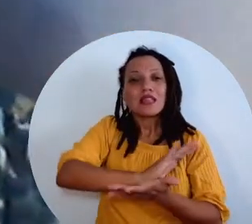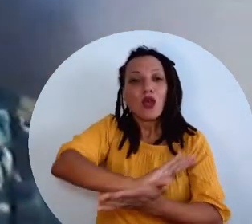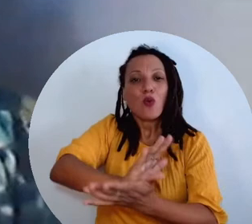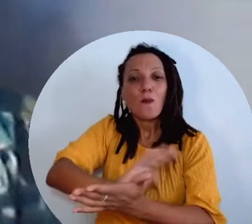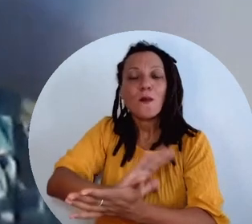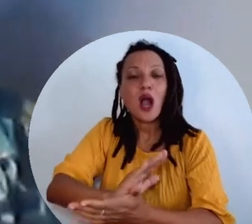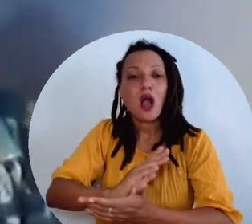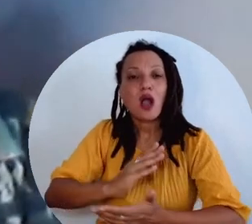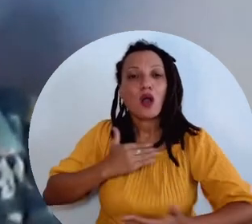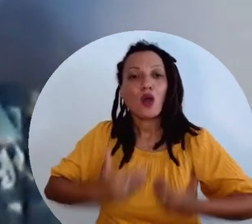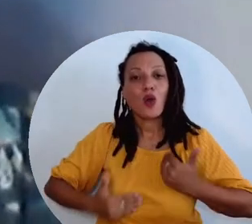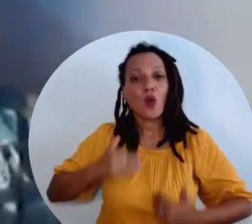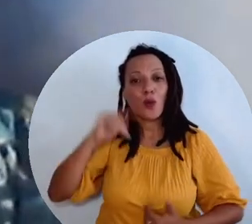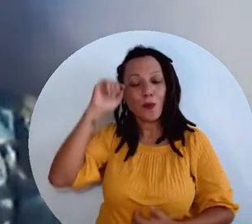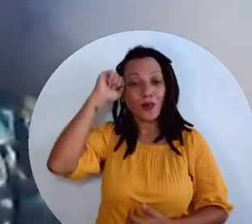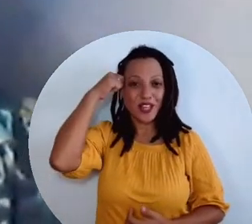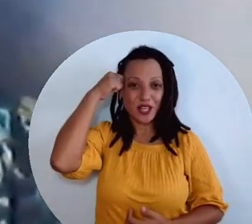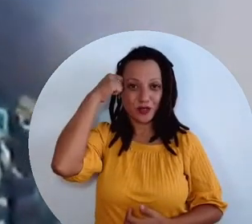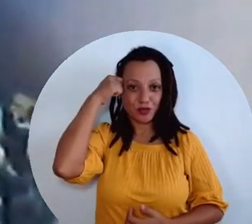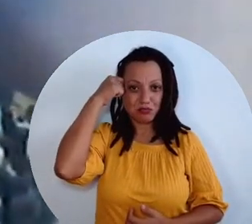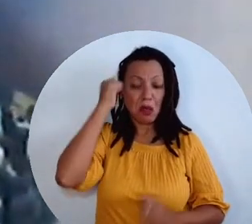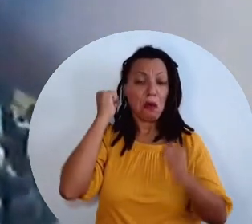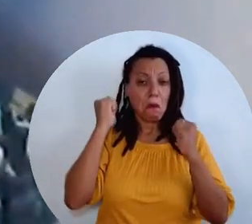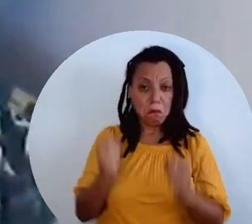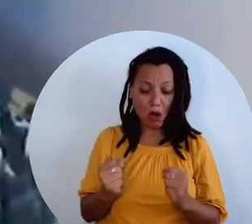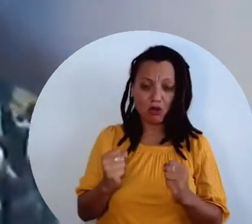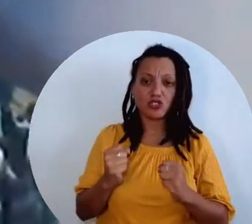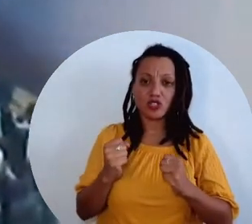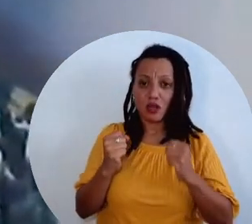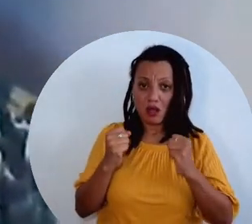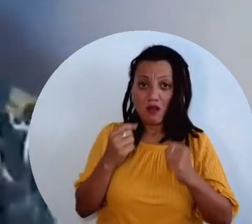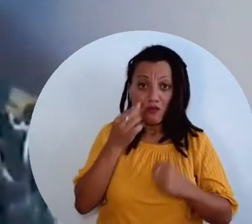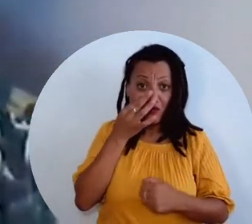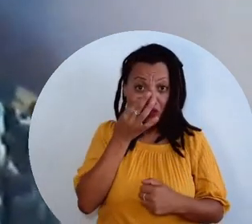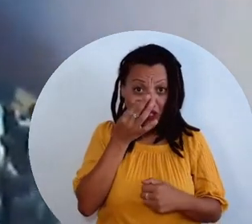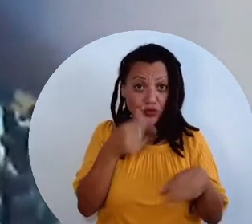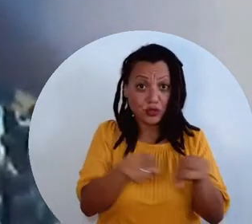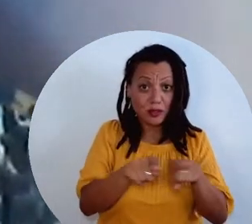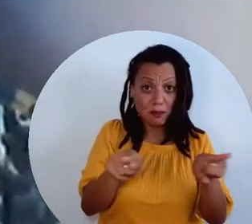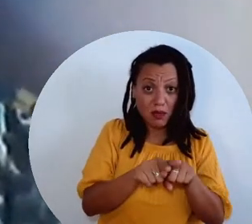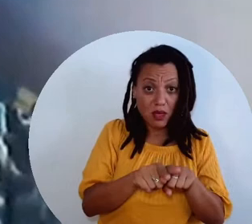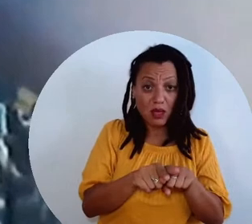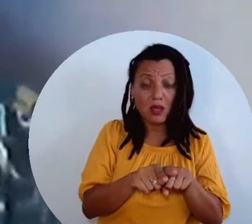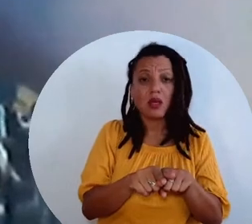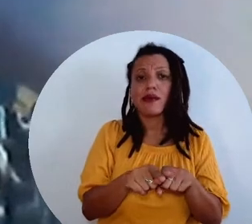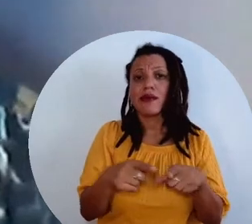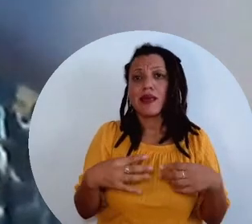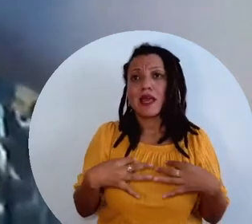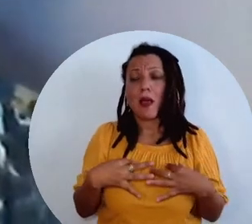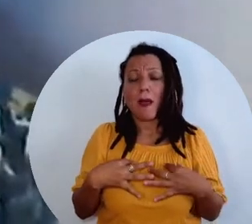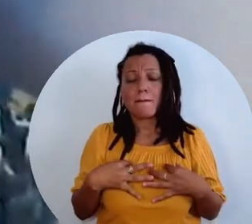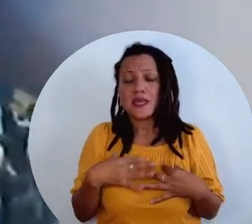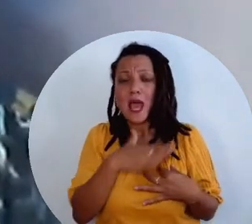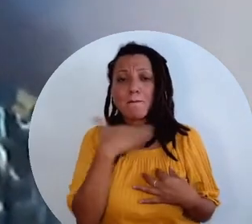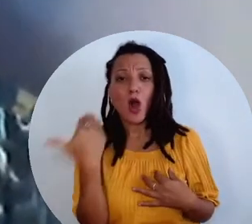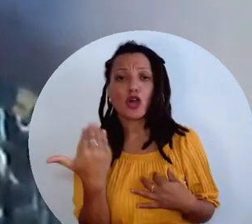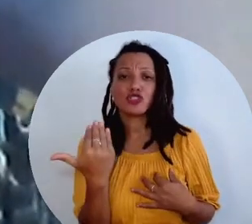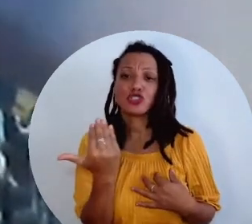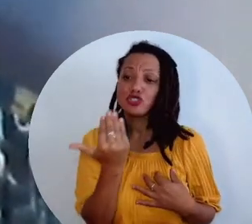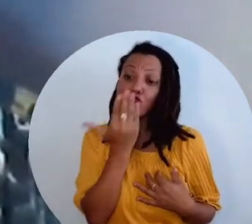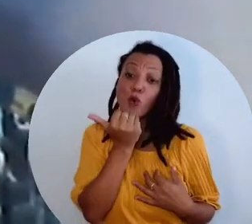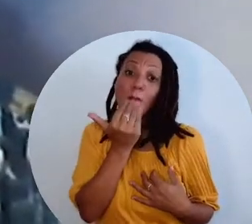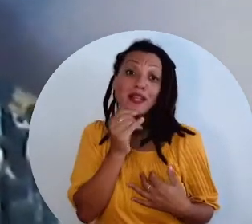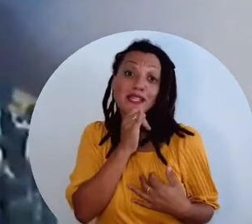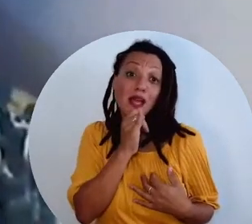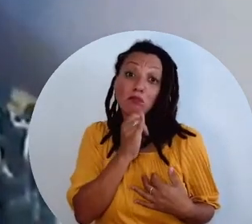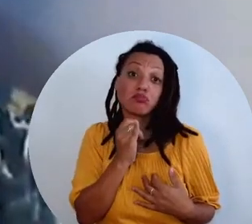derrubar corpos negros. Derrubar de forma física, morte física também, mas também a morte nutricida, o epistemicídio,